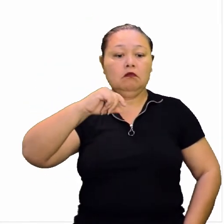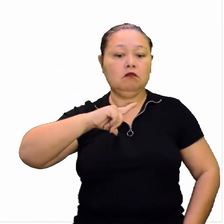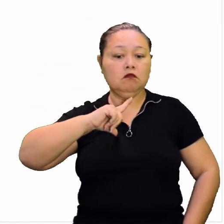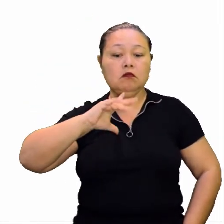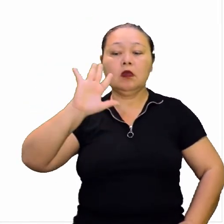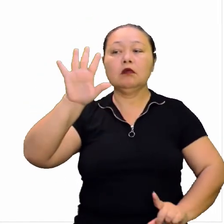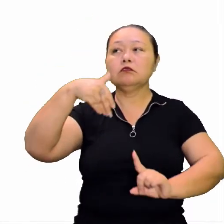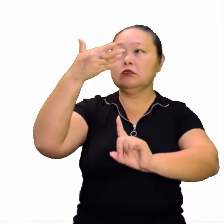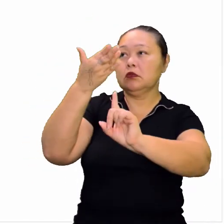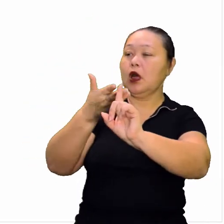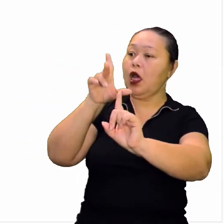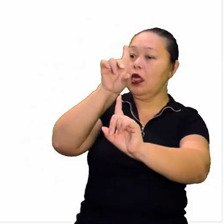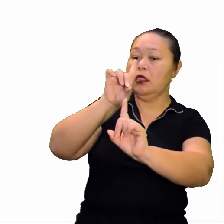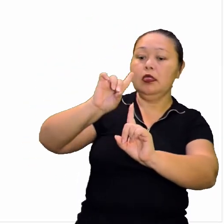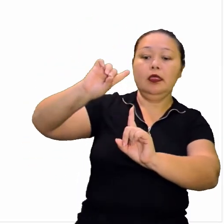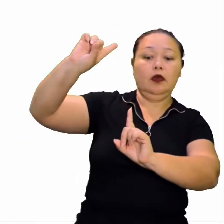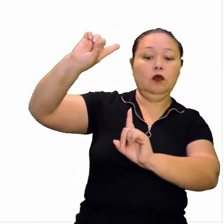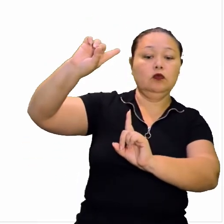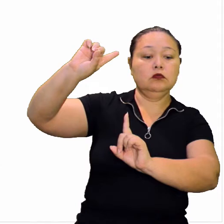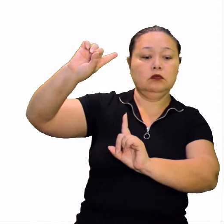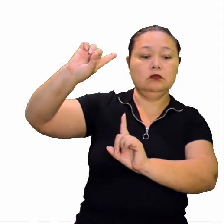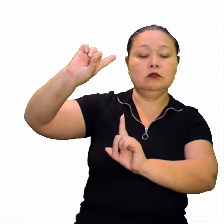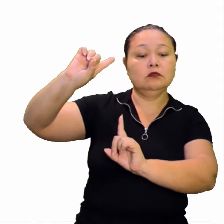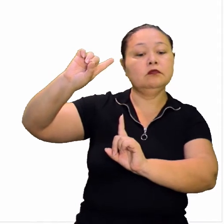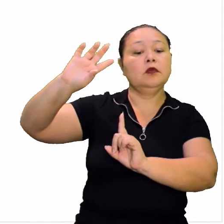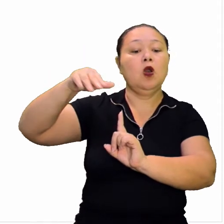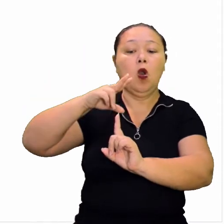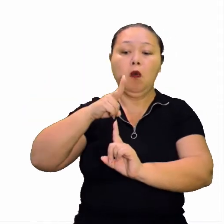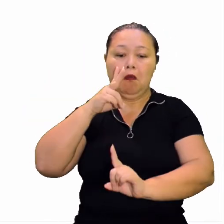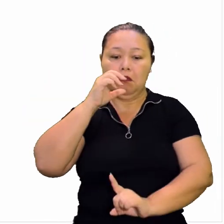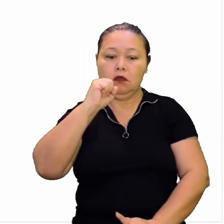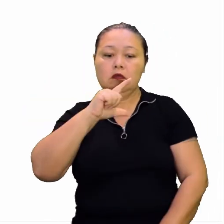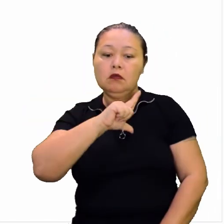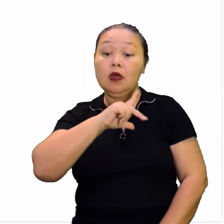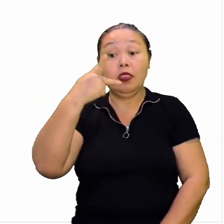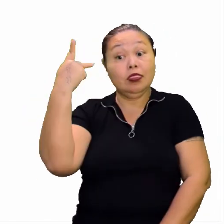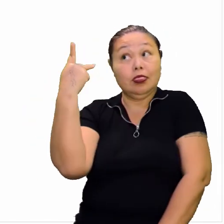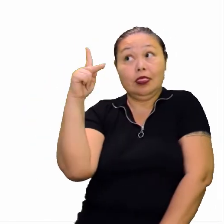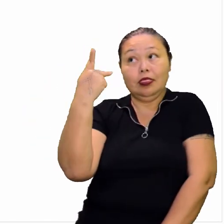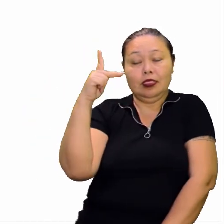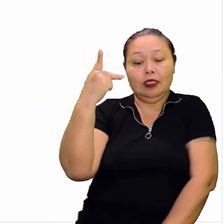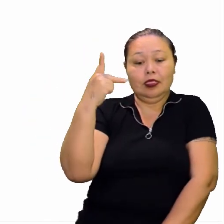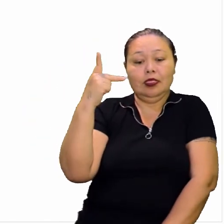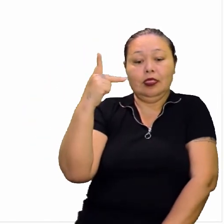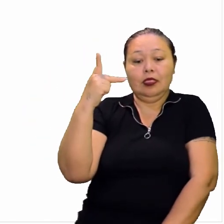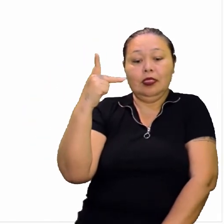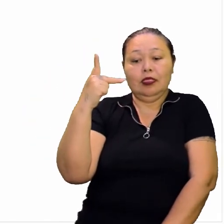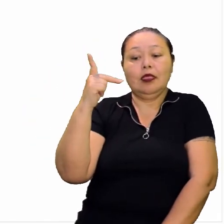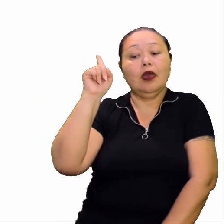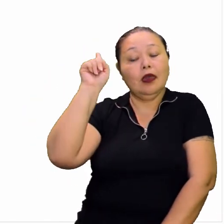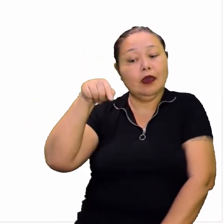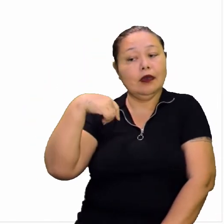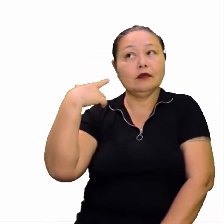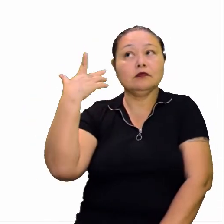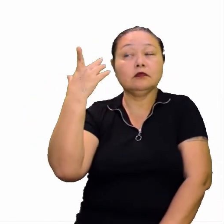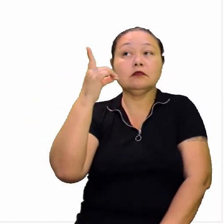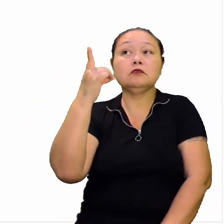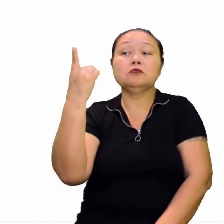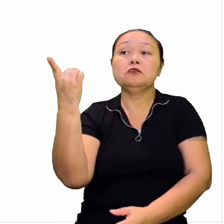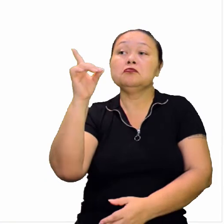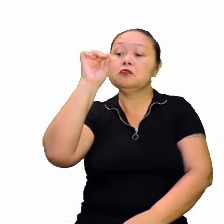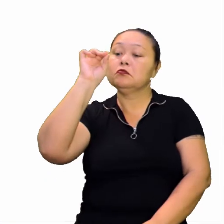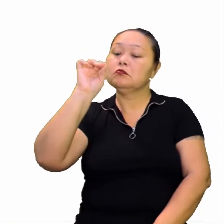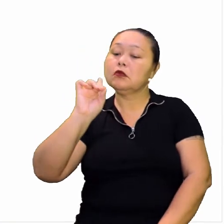considerado um deus. Desta forma, o poder dele era um